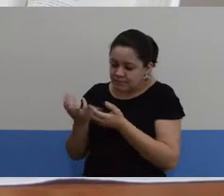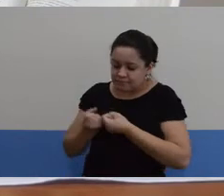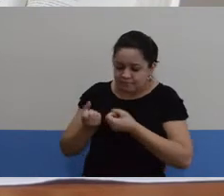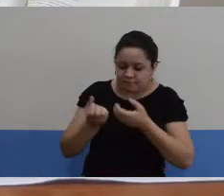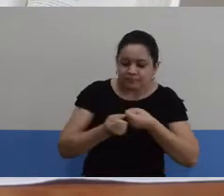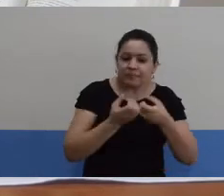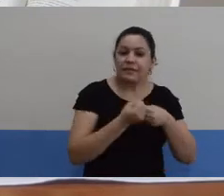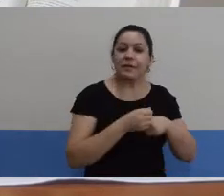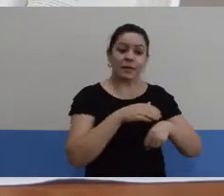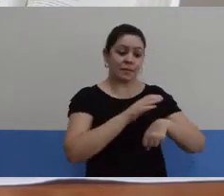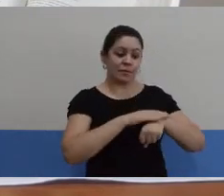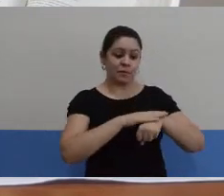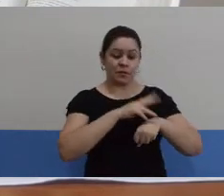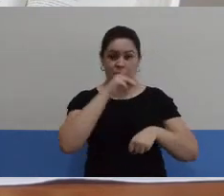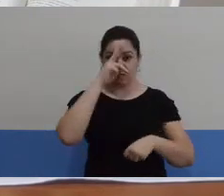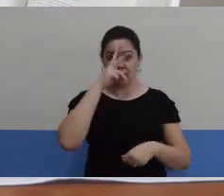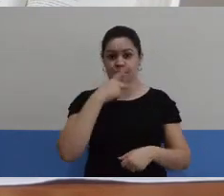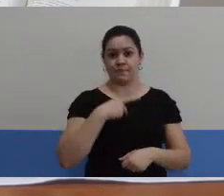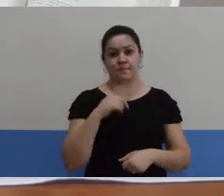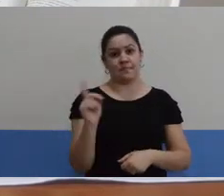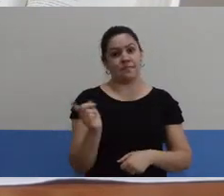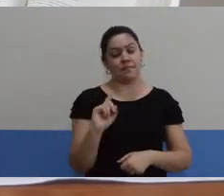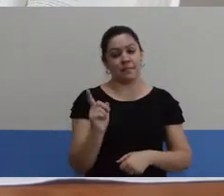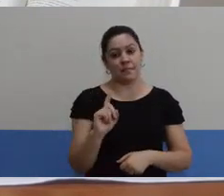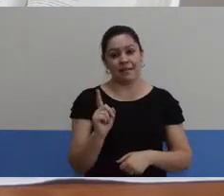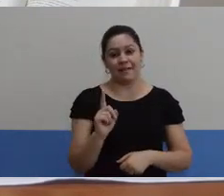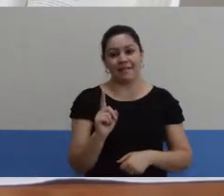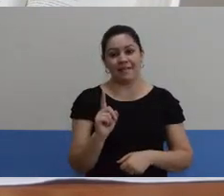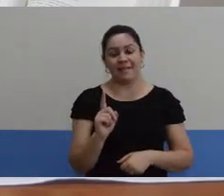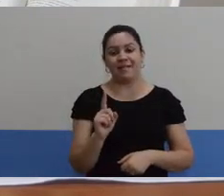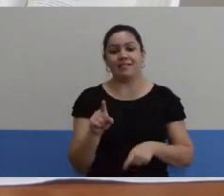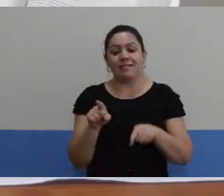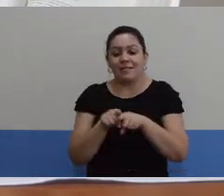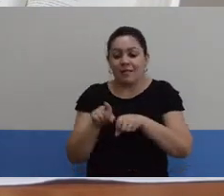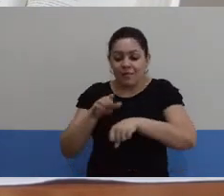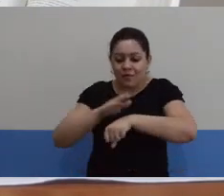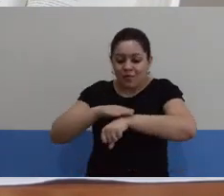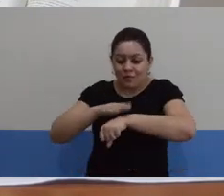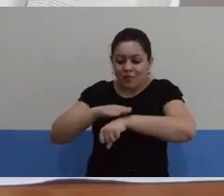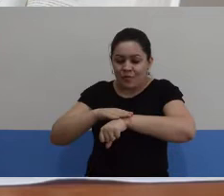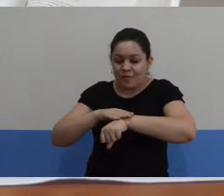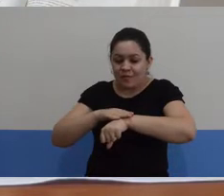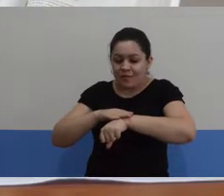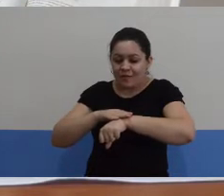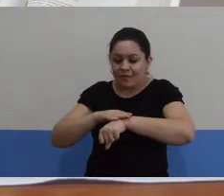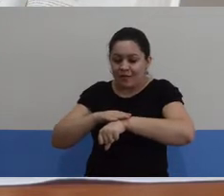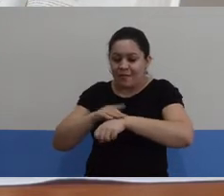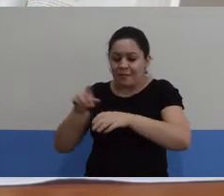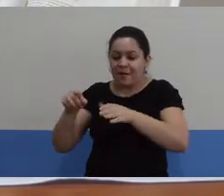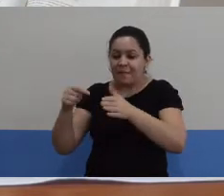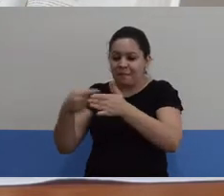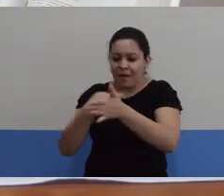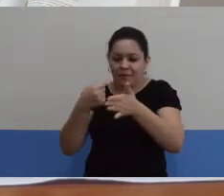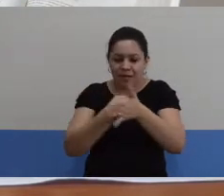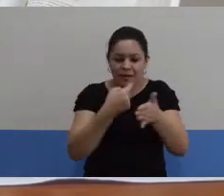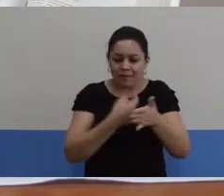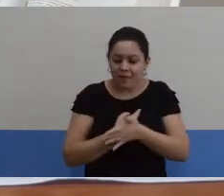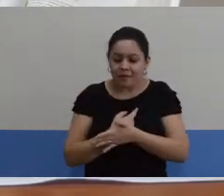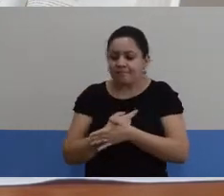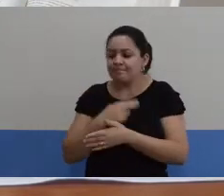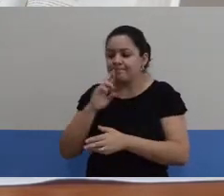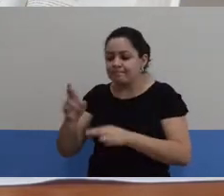momento individual dessa escuta. Esse momento, antes de responder perguntas, ele deve